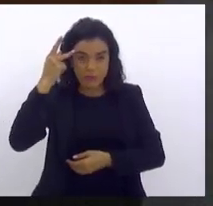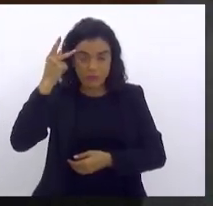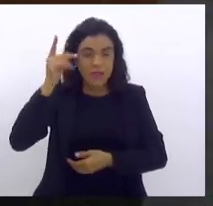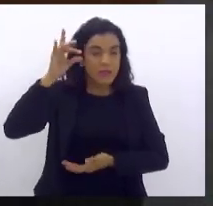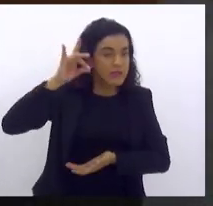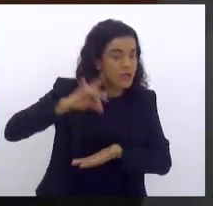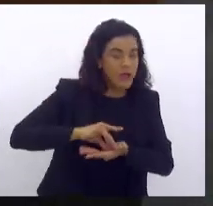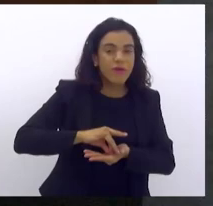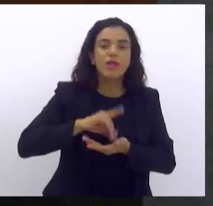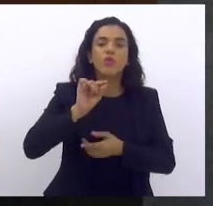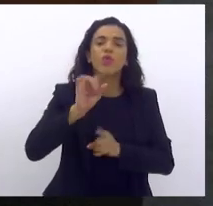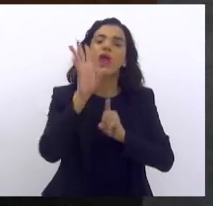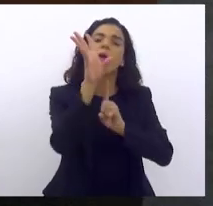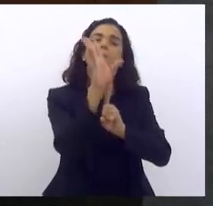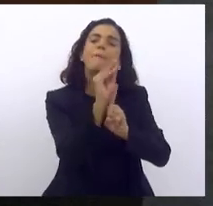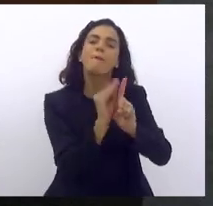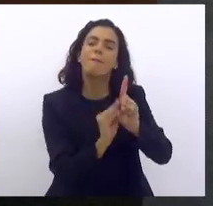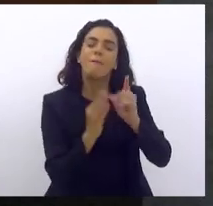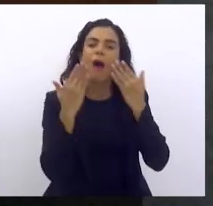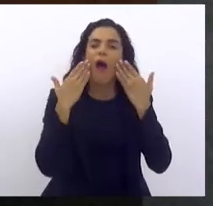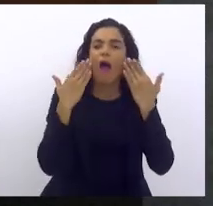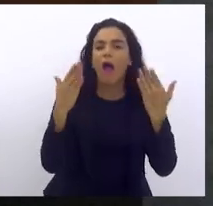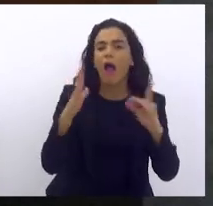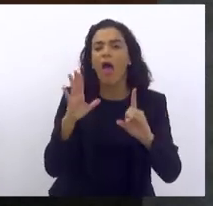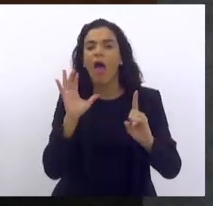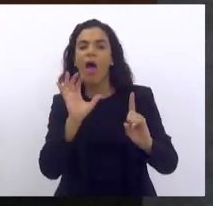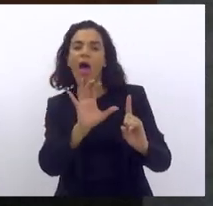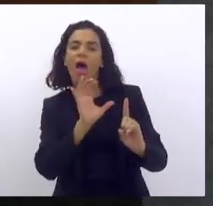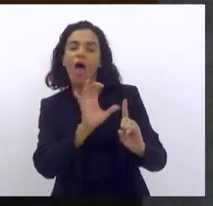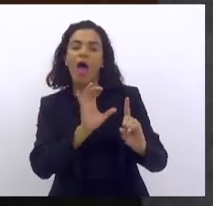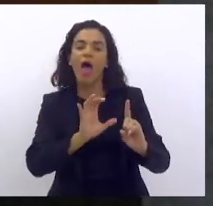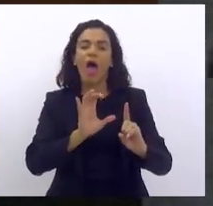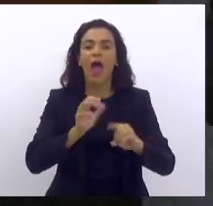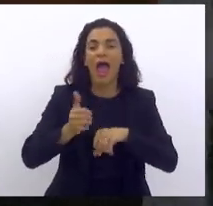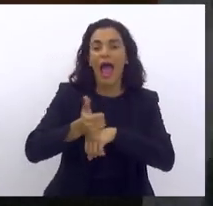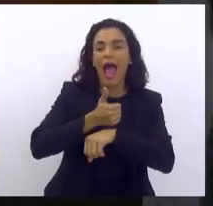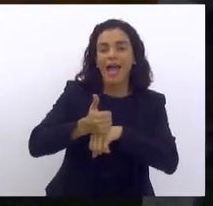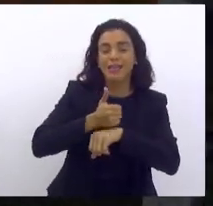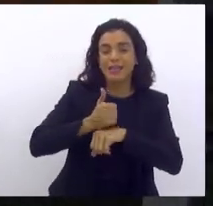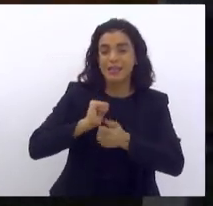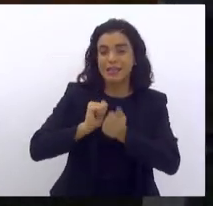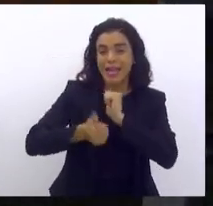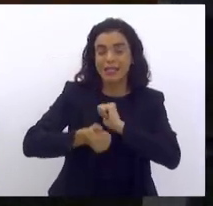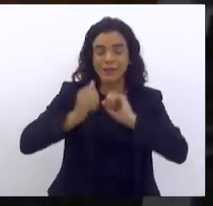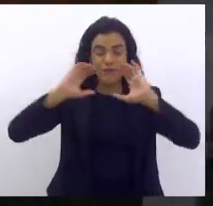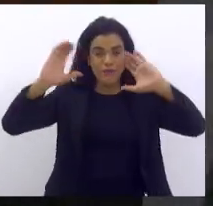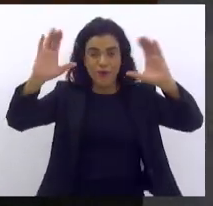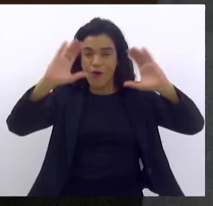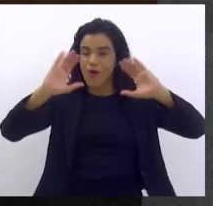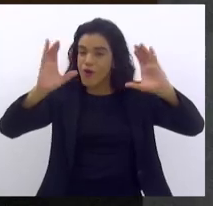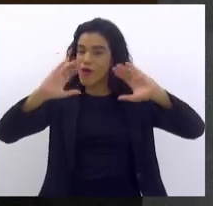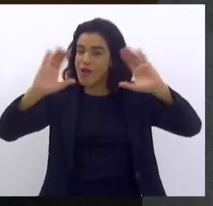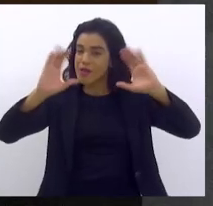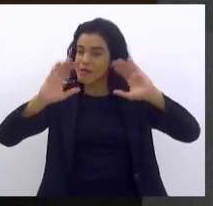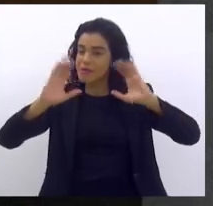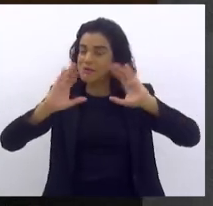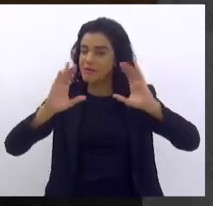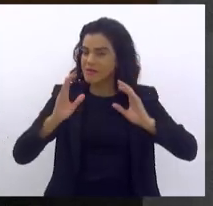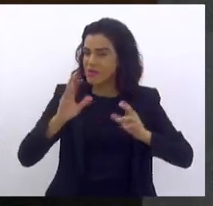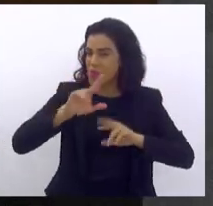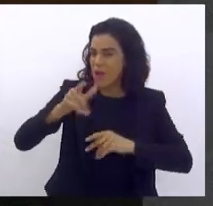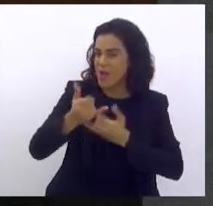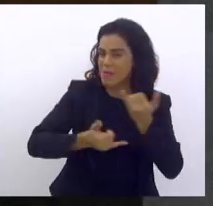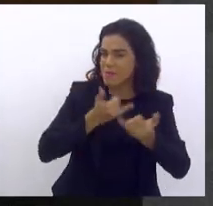na verdade, importunaram sexualmente jogadoras de vôlei no momento de um trote acadêmico. Então, eram estudantes